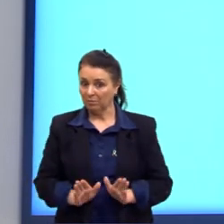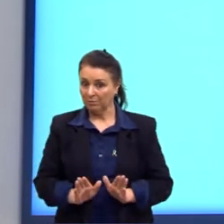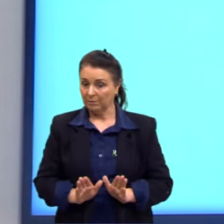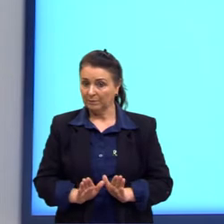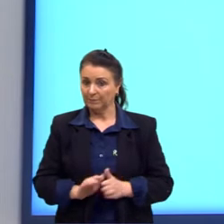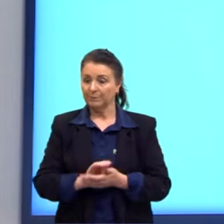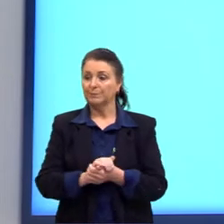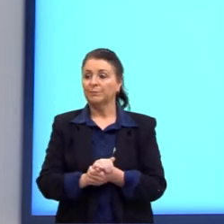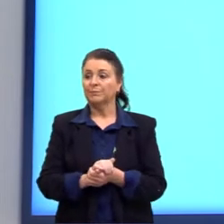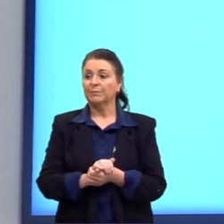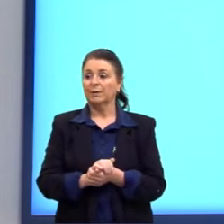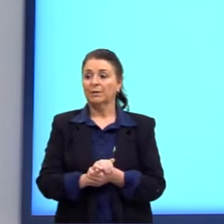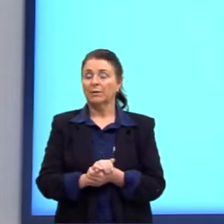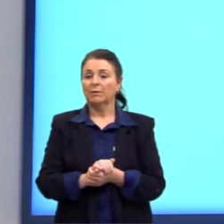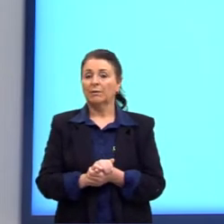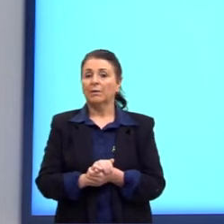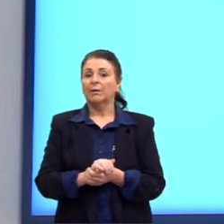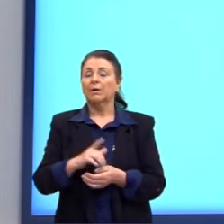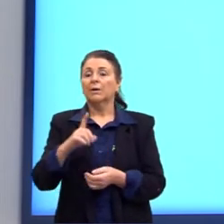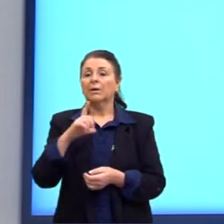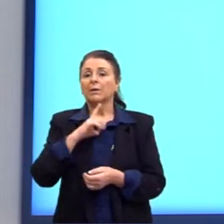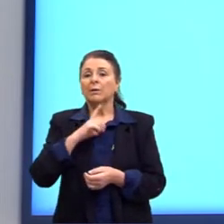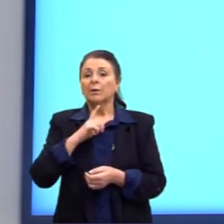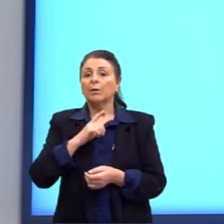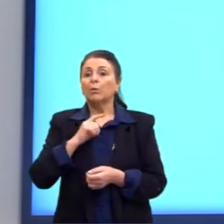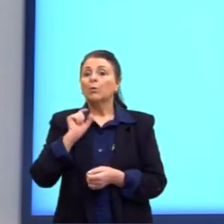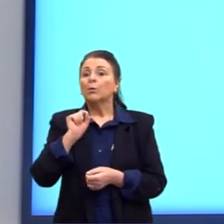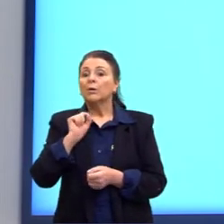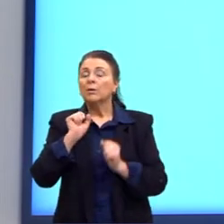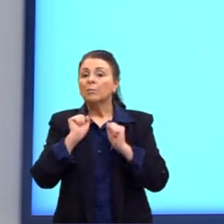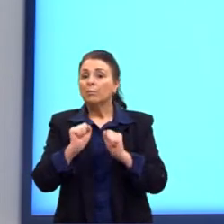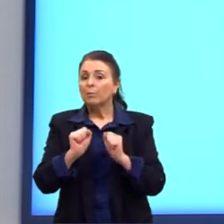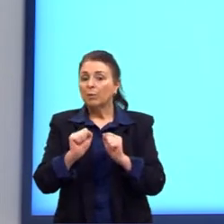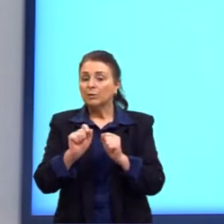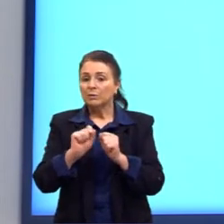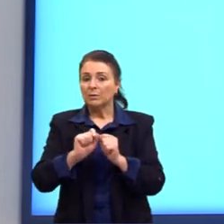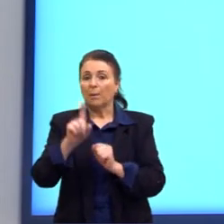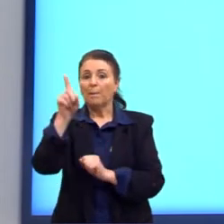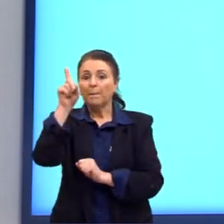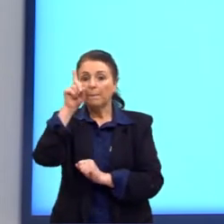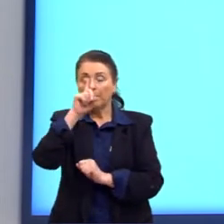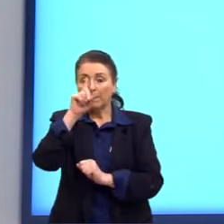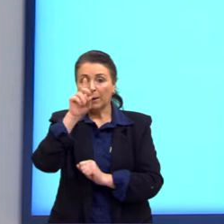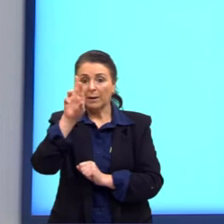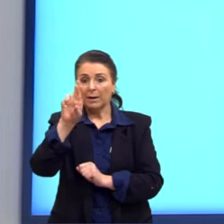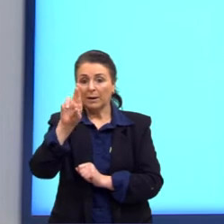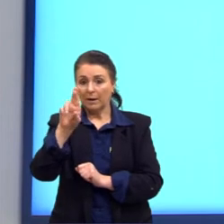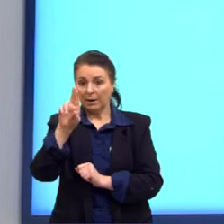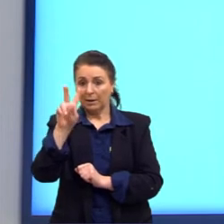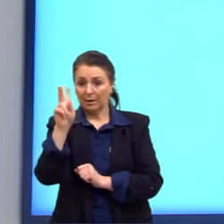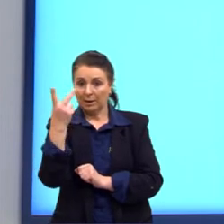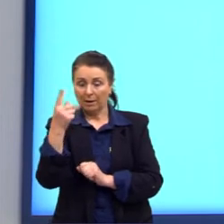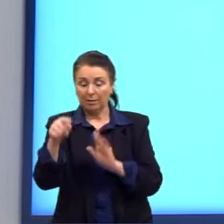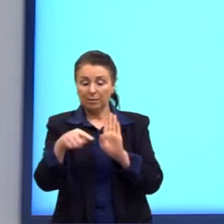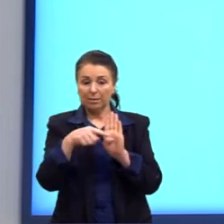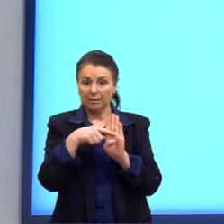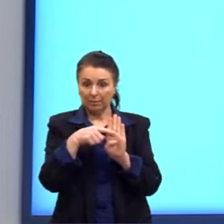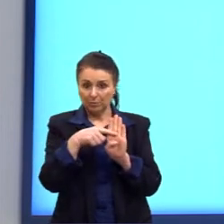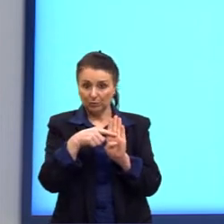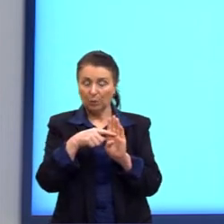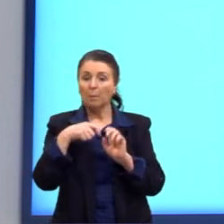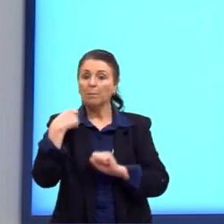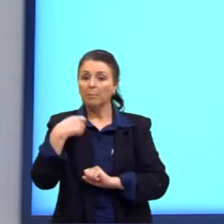Tá o que que pode ser feito então para prevenir mas RH com fator RH negativo